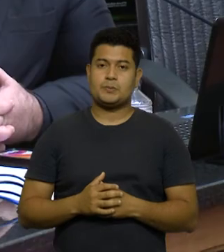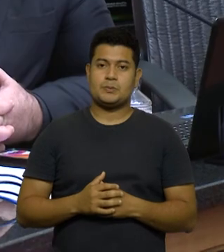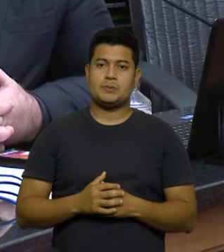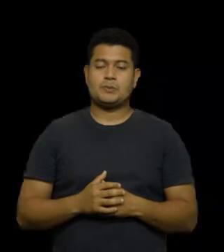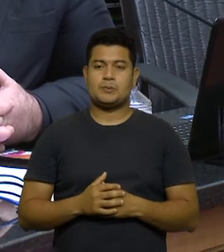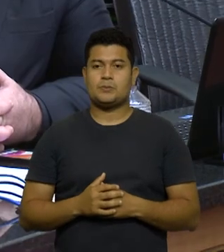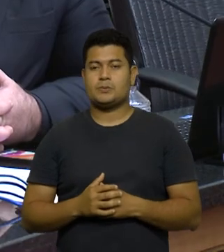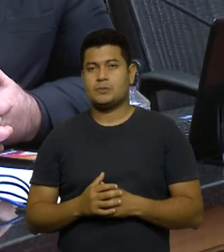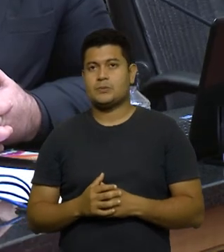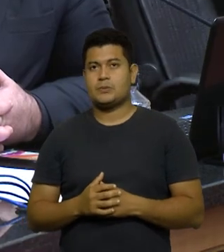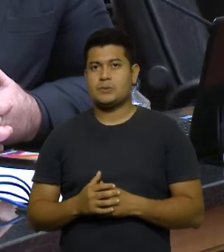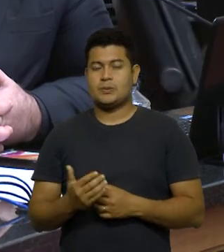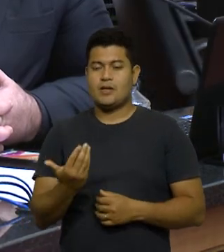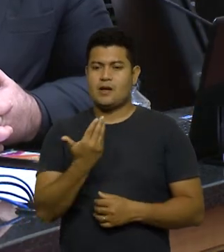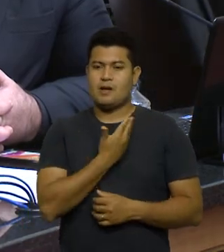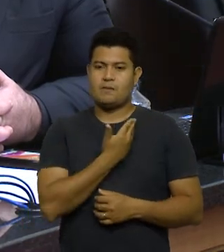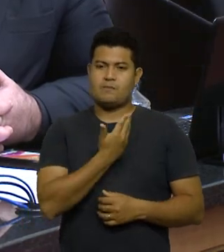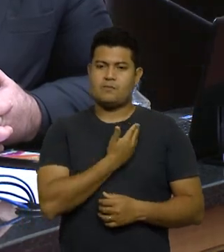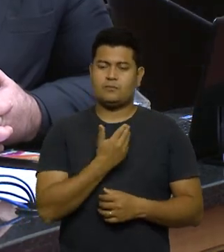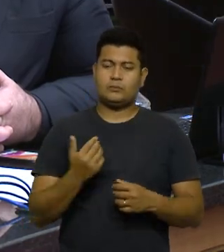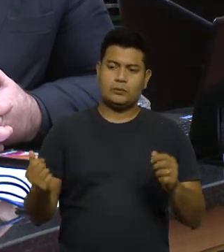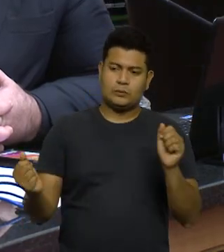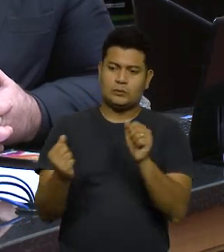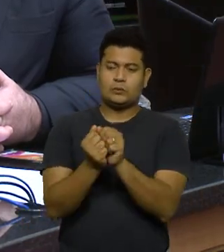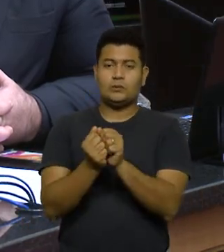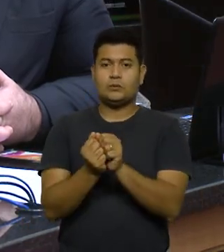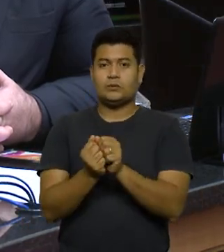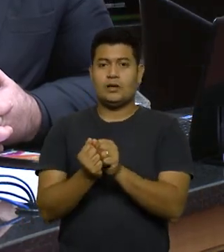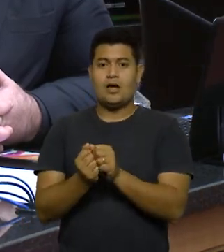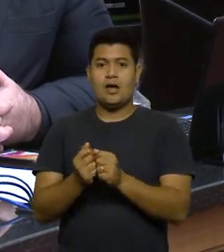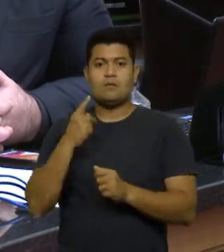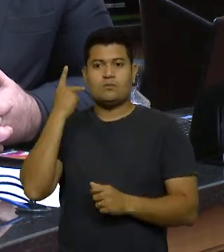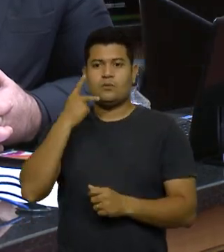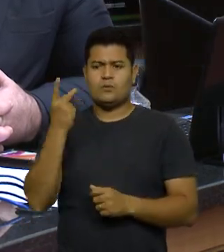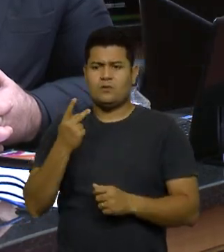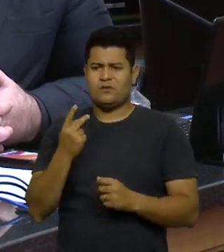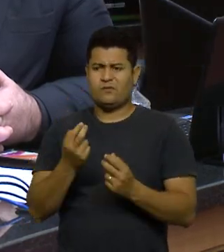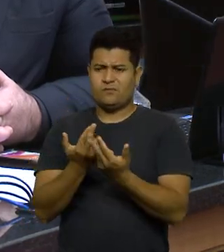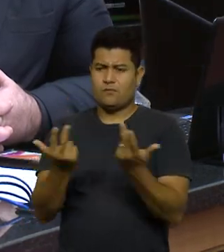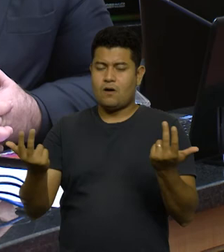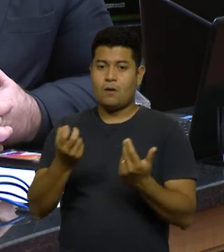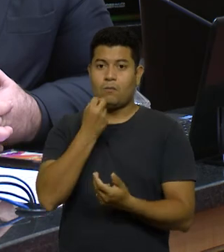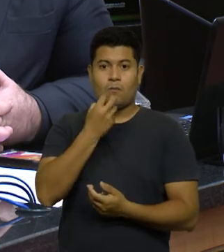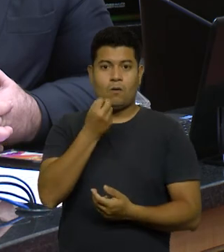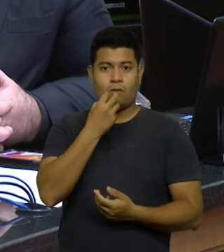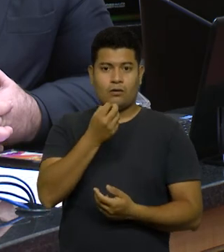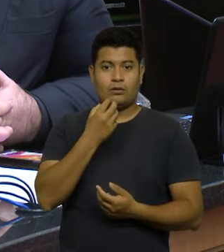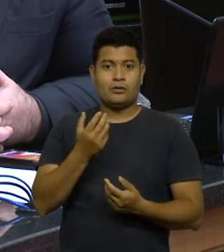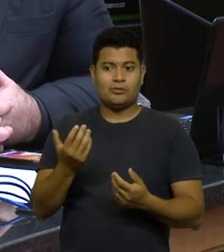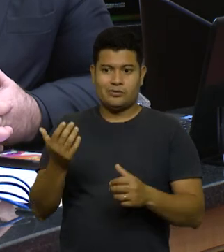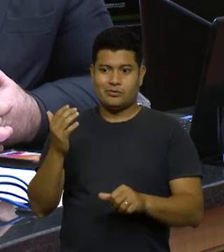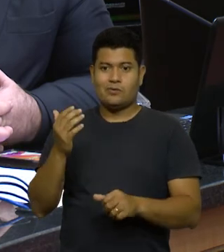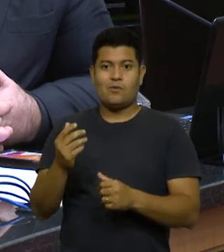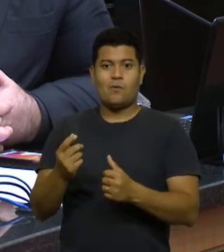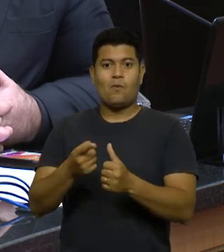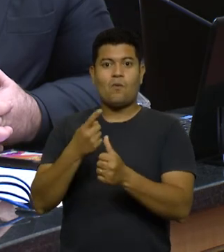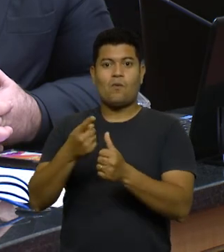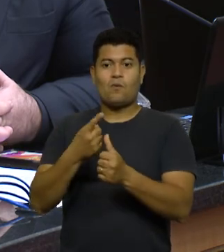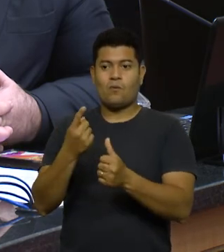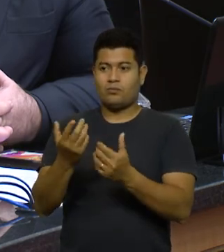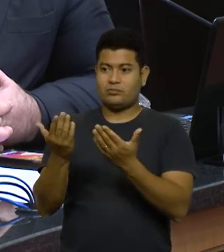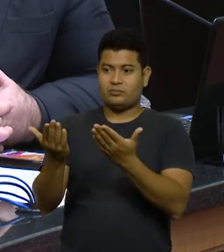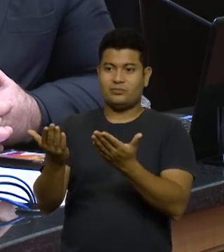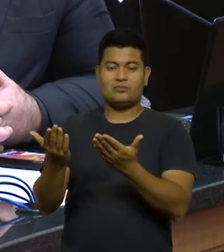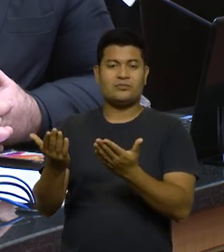de uma amizade que a gente construiu. A política nos dá muitas coisas boas. E essa foi uma das coisas boas que a política nos deu, de